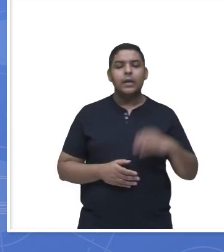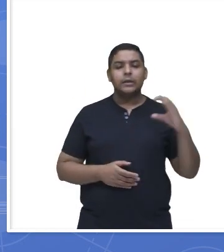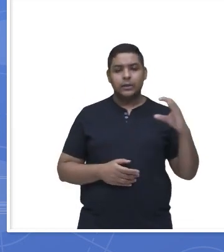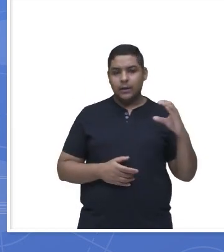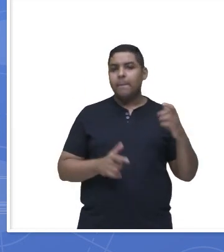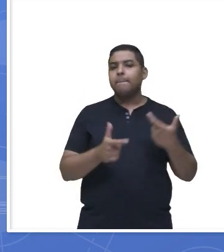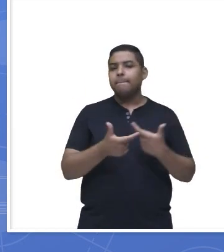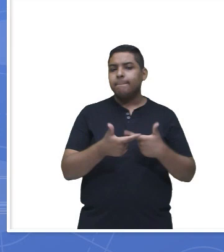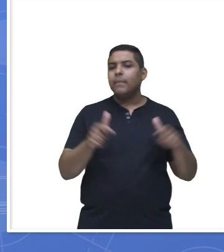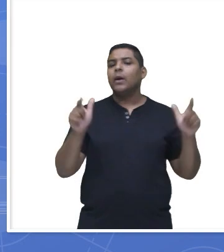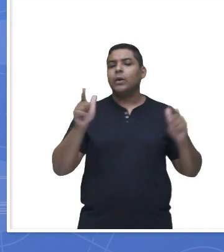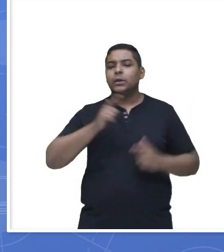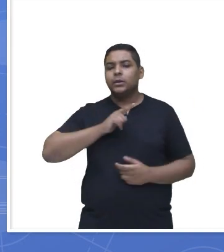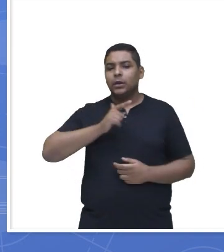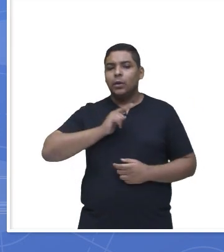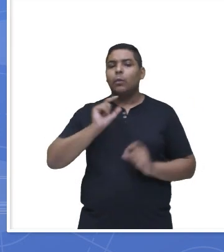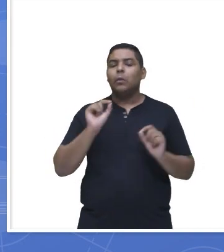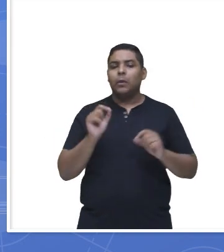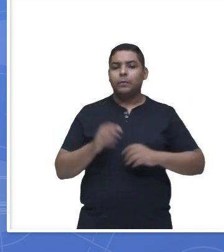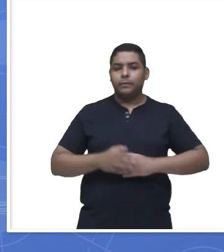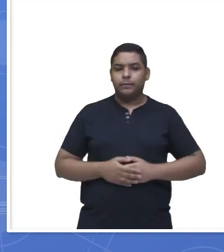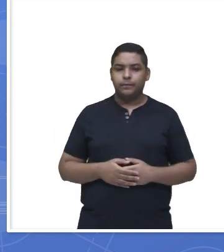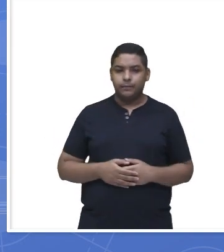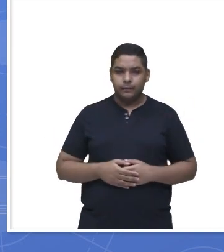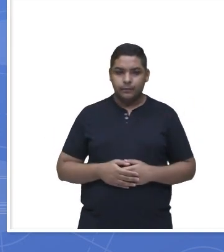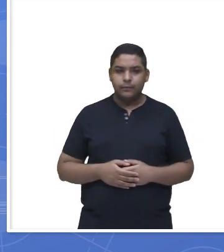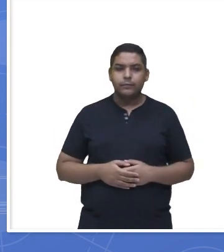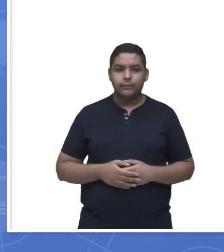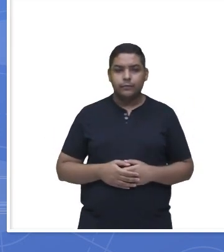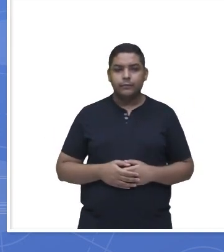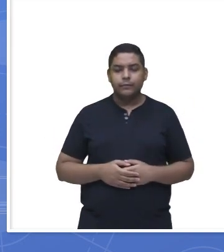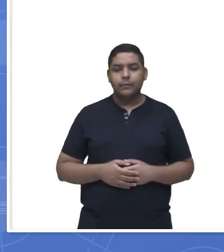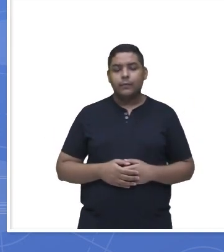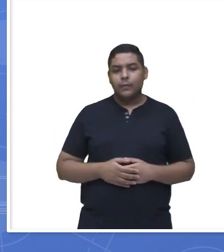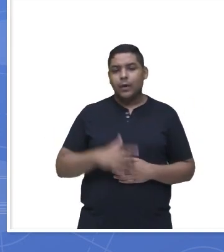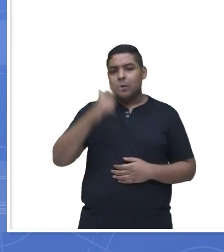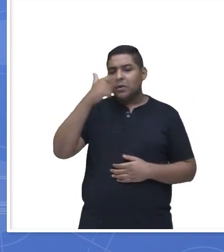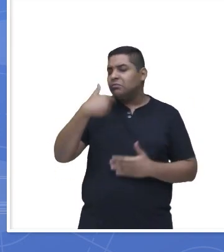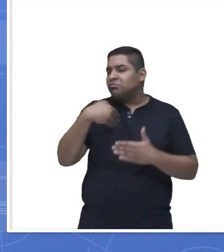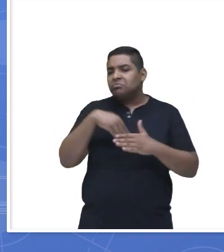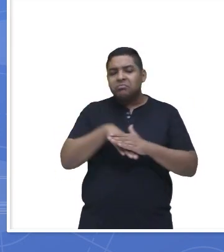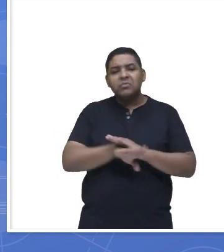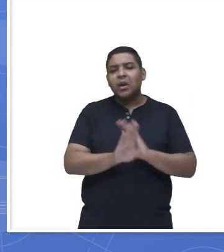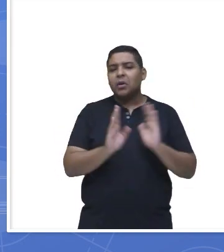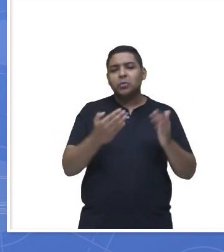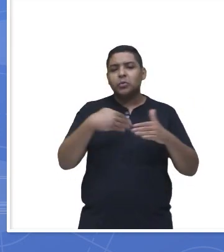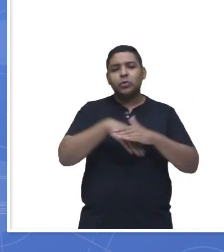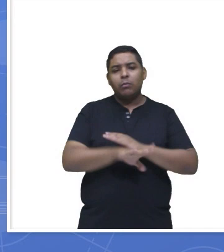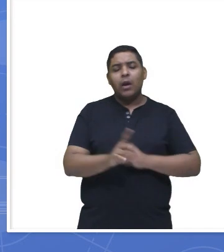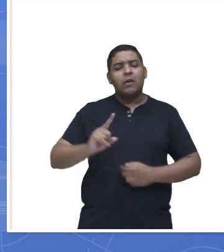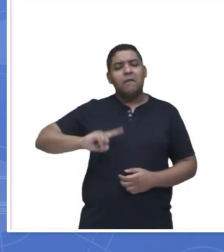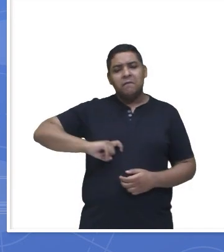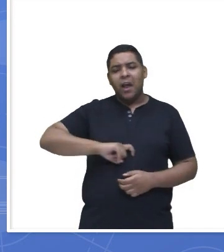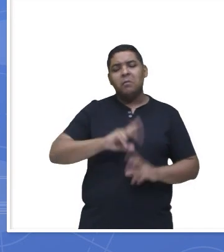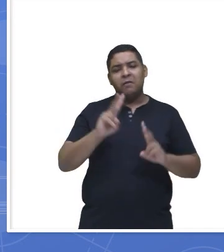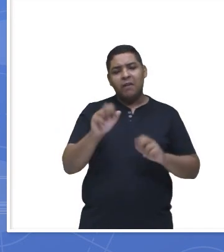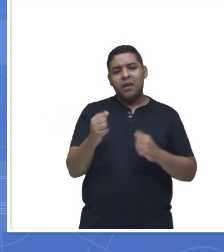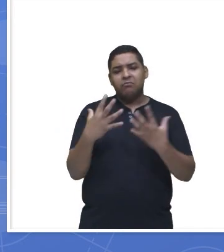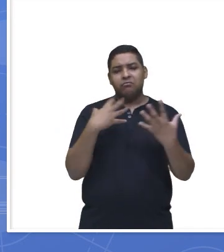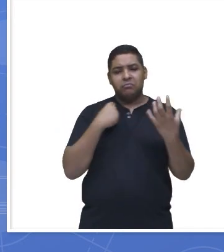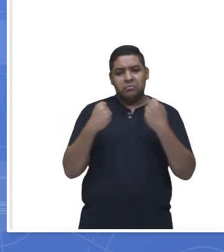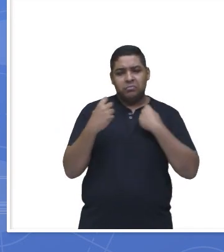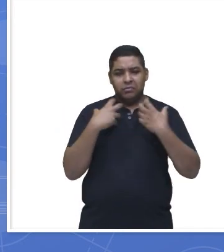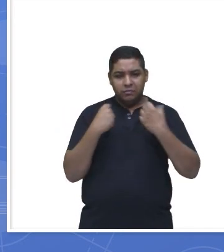teve uma presença muito forte. Então, nós temos um eu conformado. Olha, um verme virá e vai me consumir.